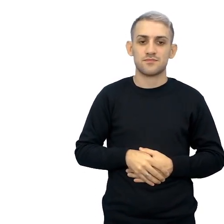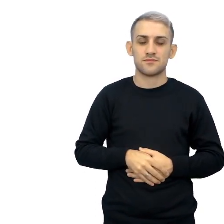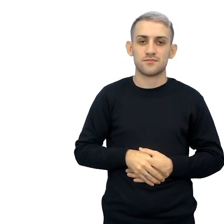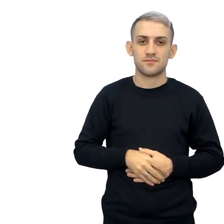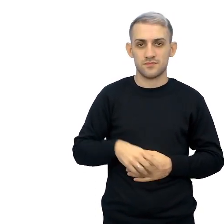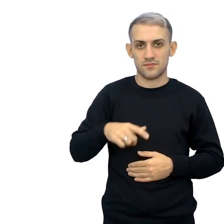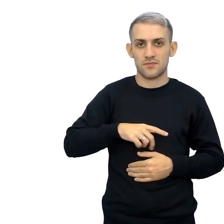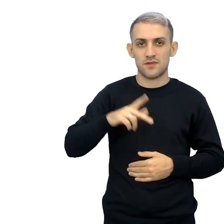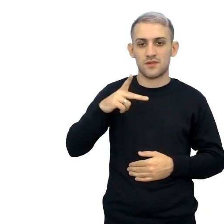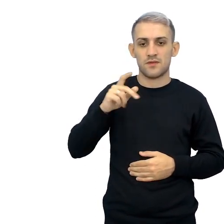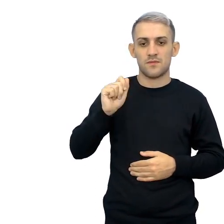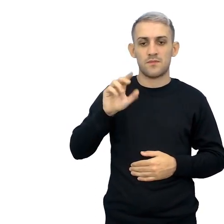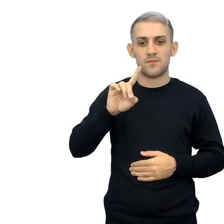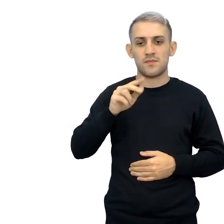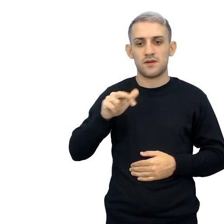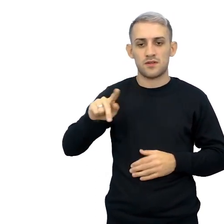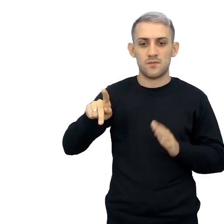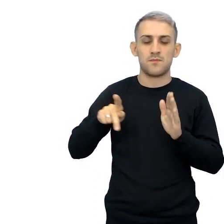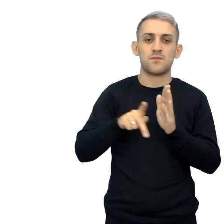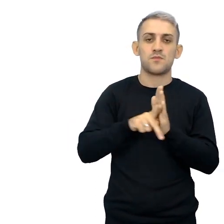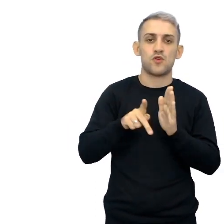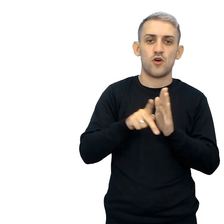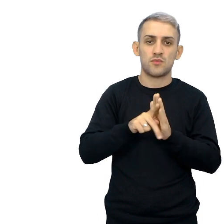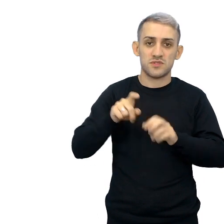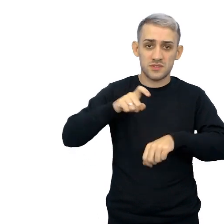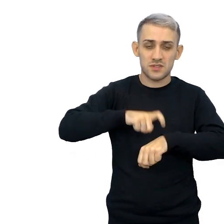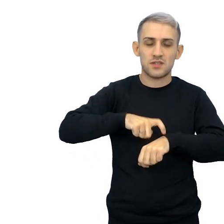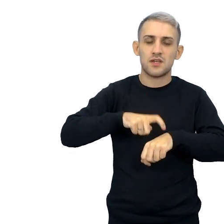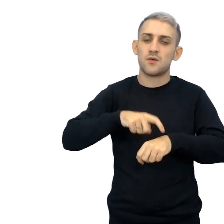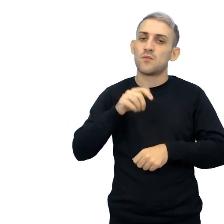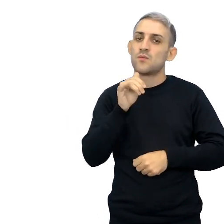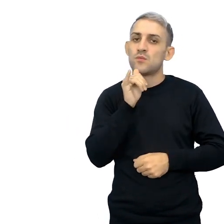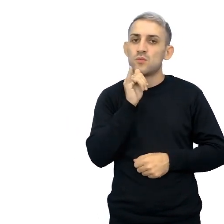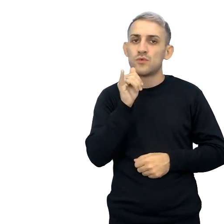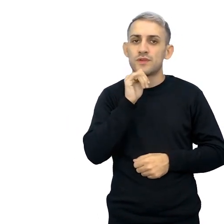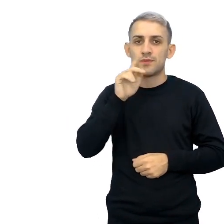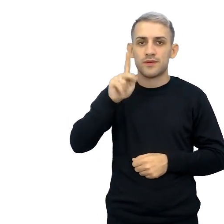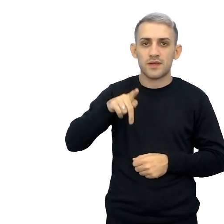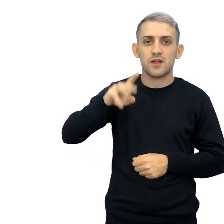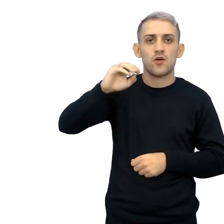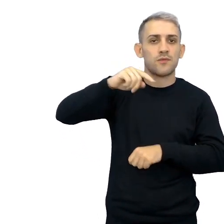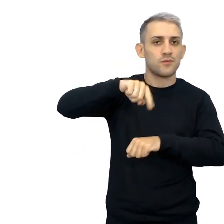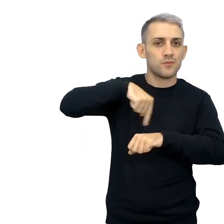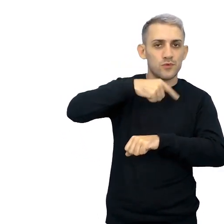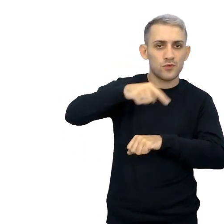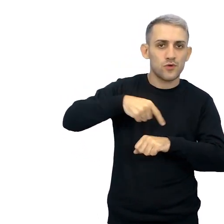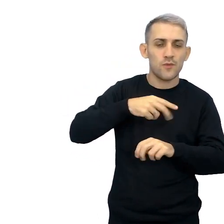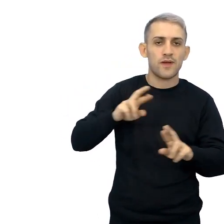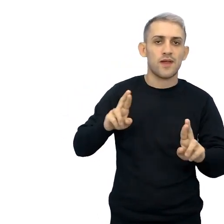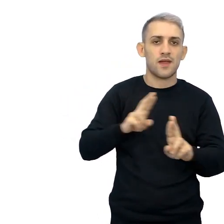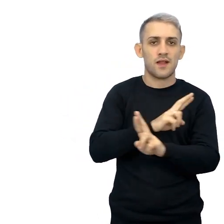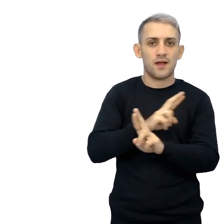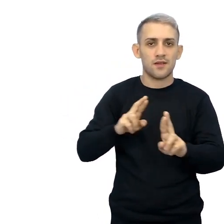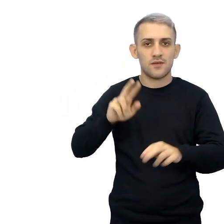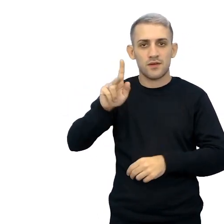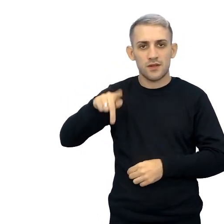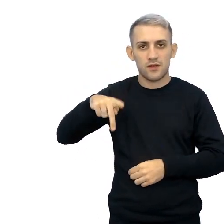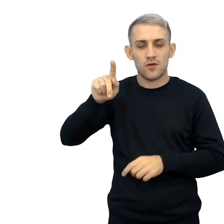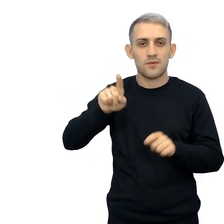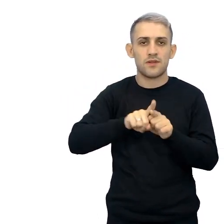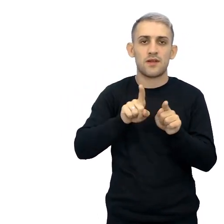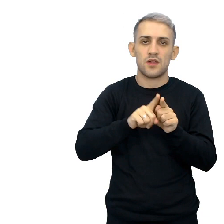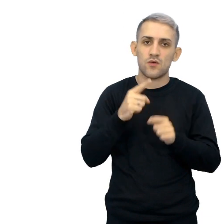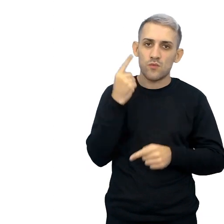padrão para essas unidades aí de tempo, como, por exemplo, quilômetros por hora, a relação de quilômetros em 1